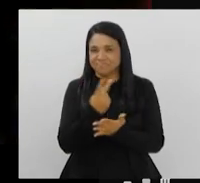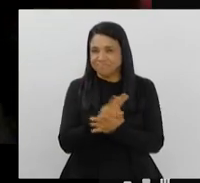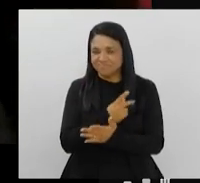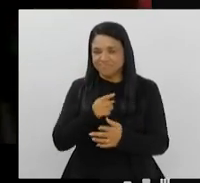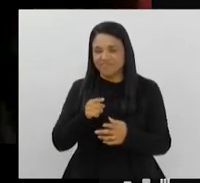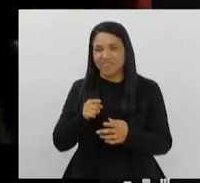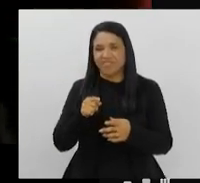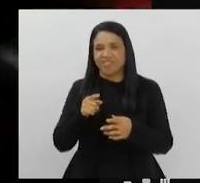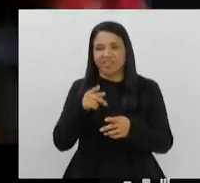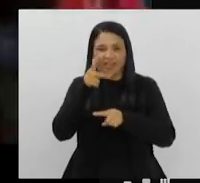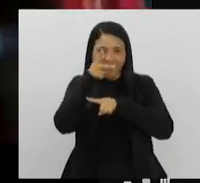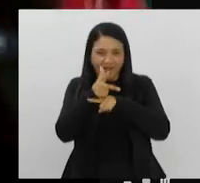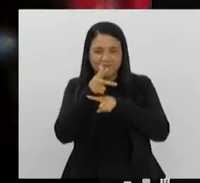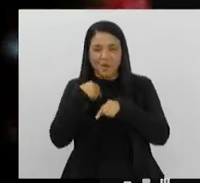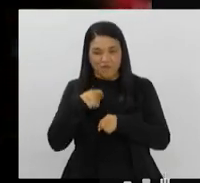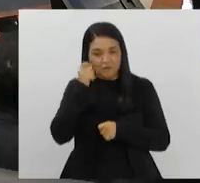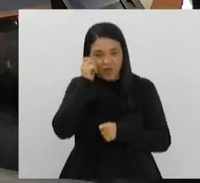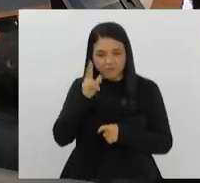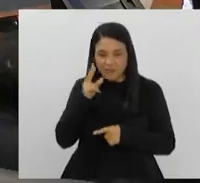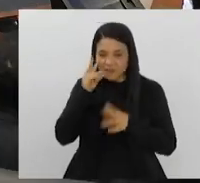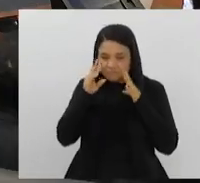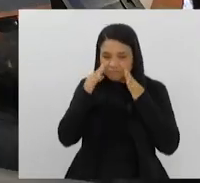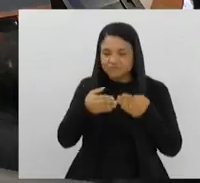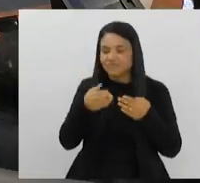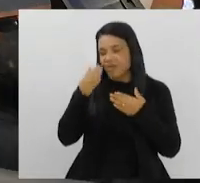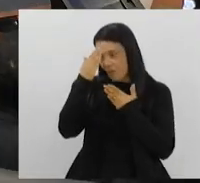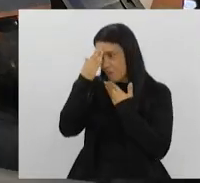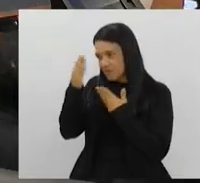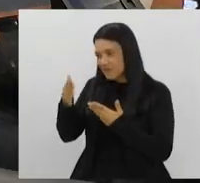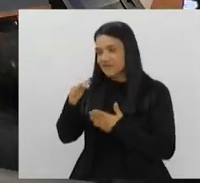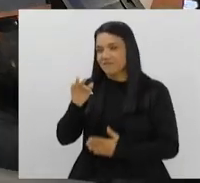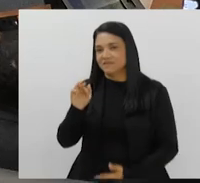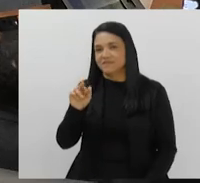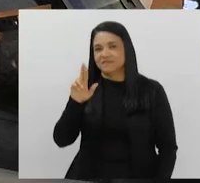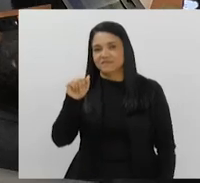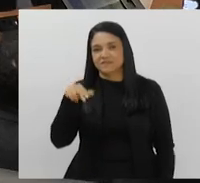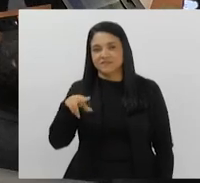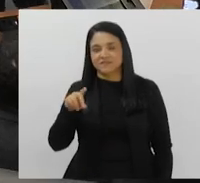ficar mais esperta aqui. Obrigada, nossa nobre deputada Franciane.